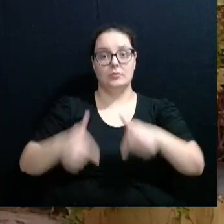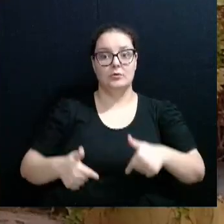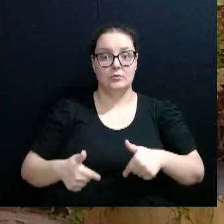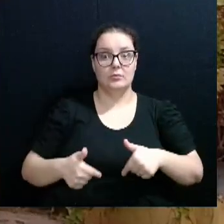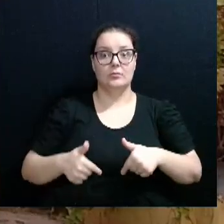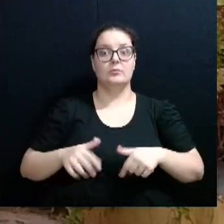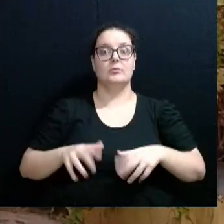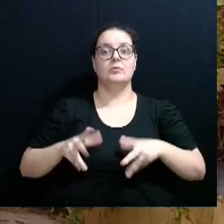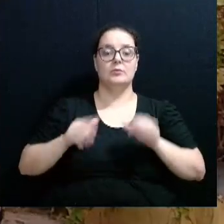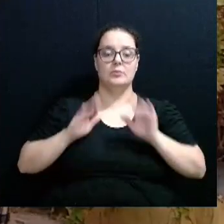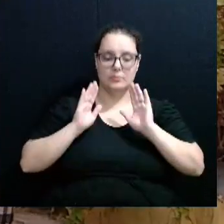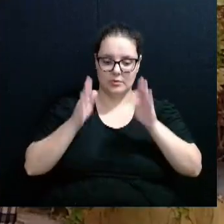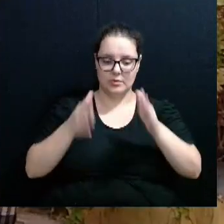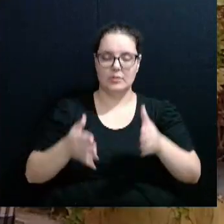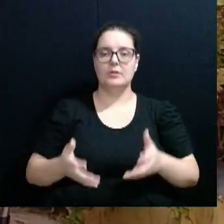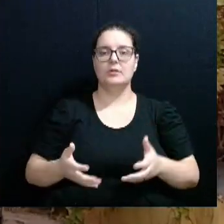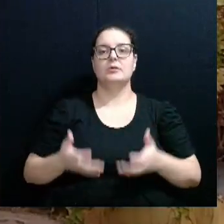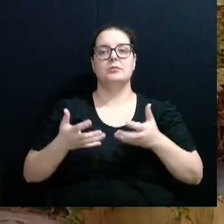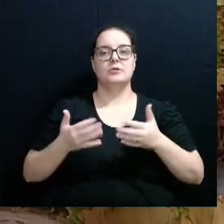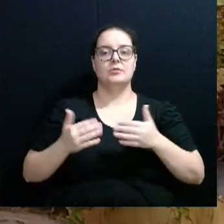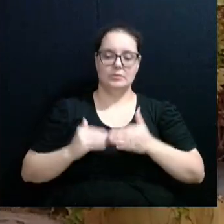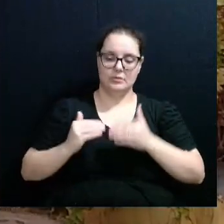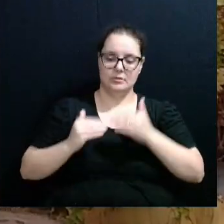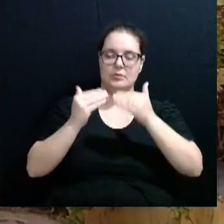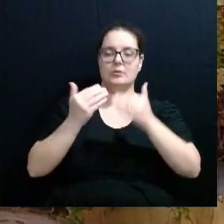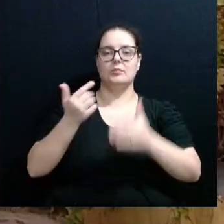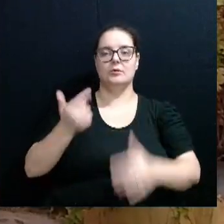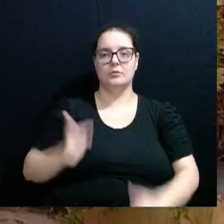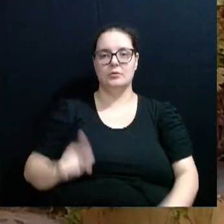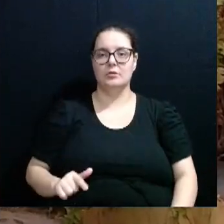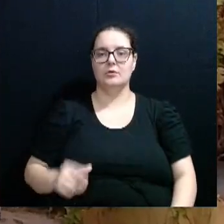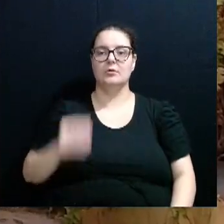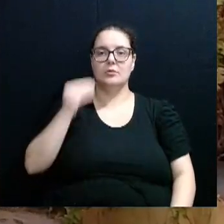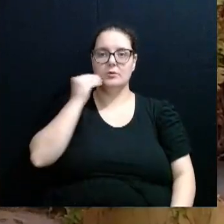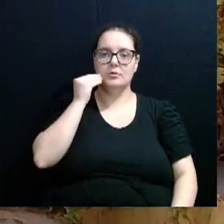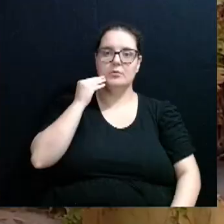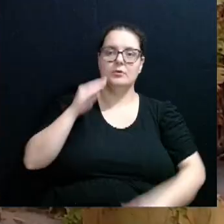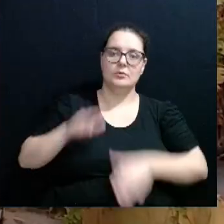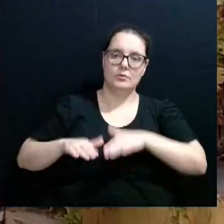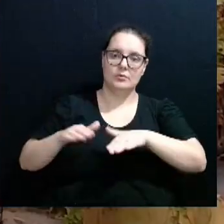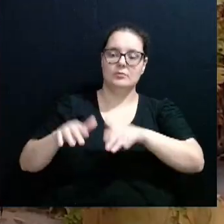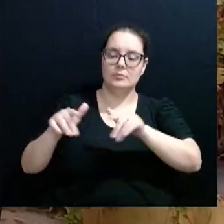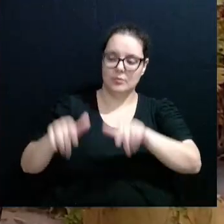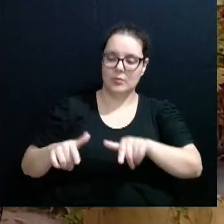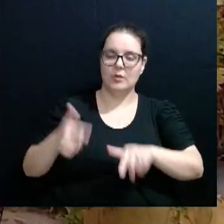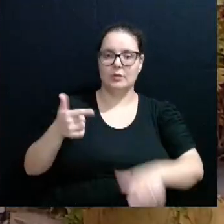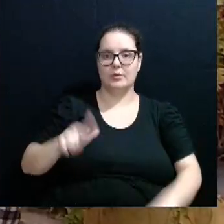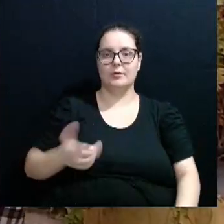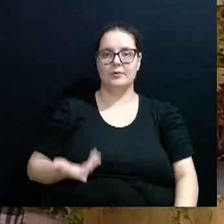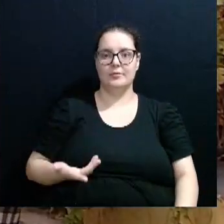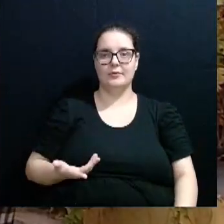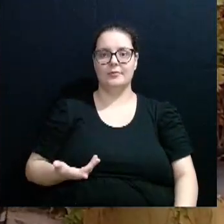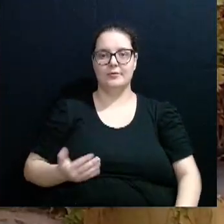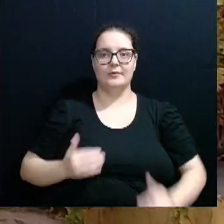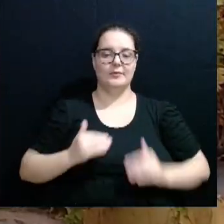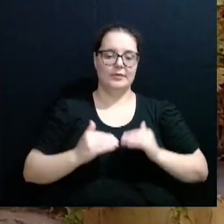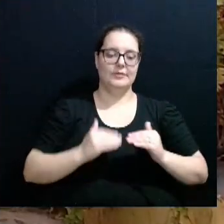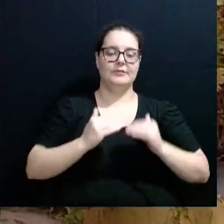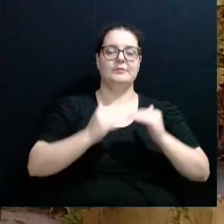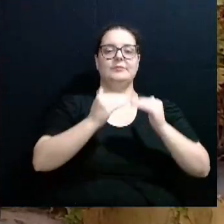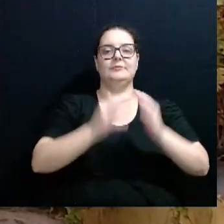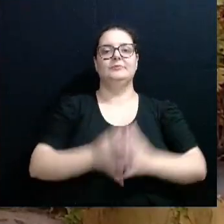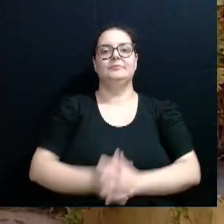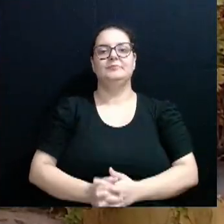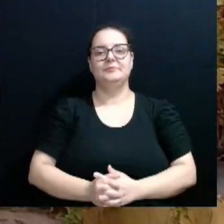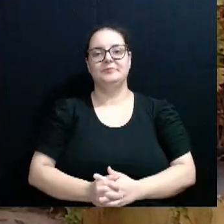gente quer se erguer e quer continuar tendo o nosso espaço, nosso cantinho, para continuar evoluindo e progredindo. Tá